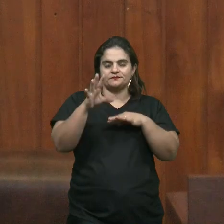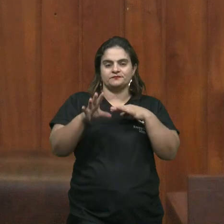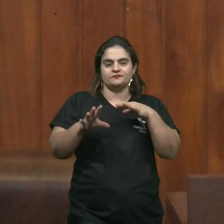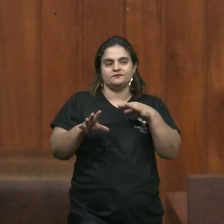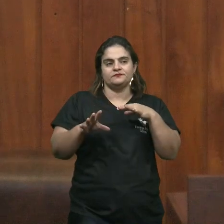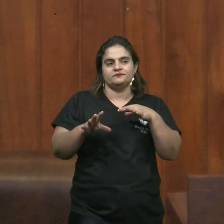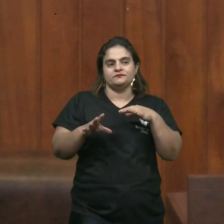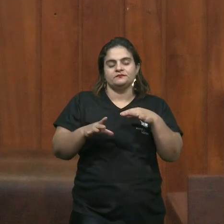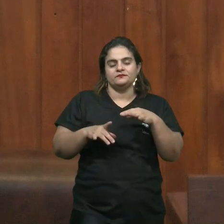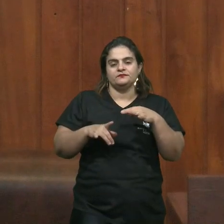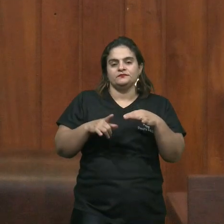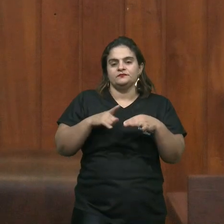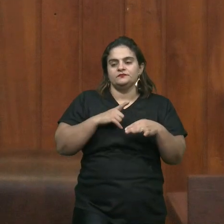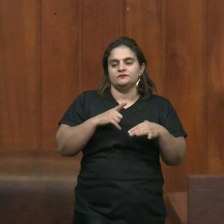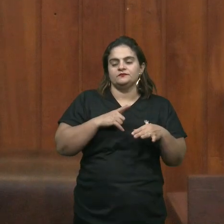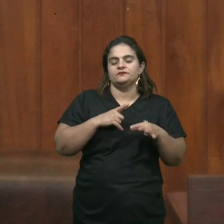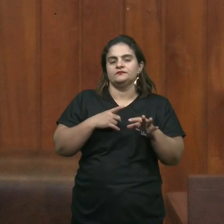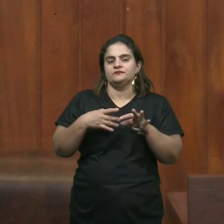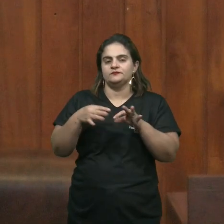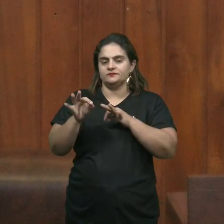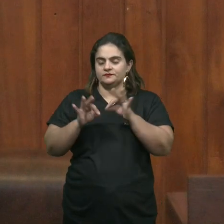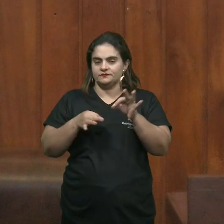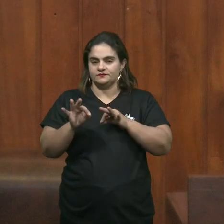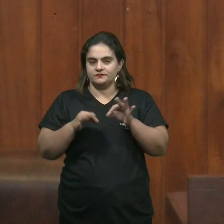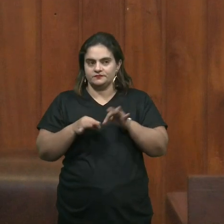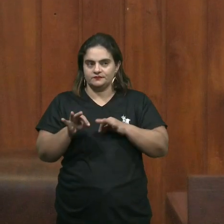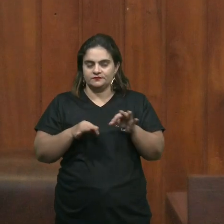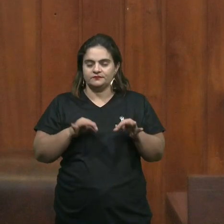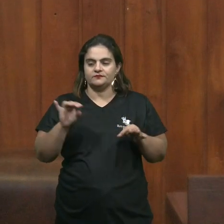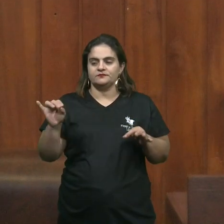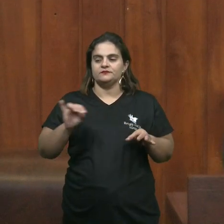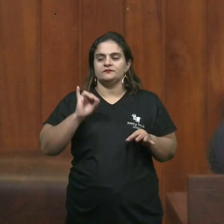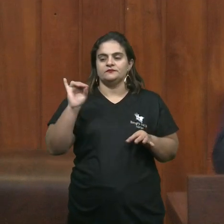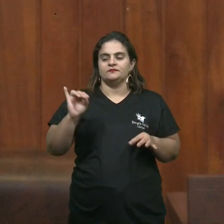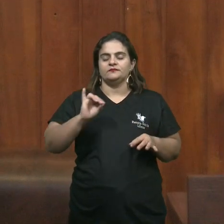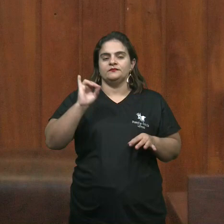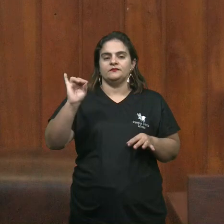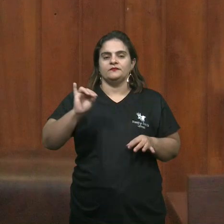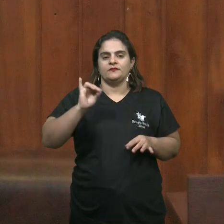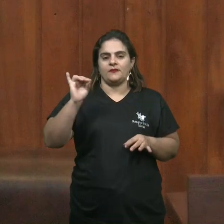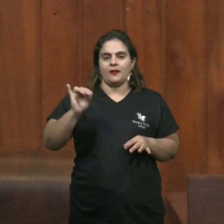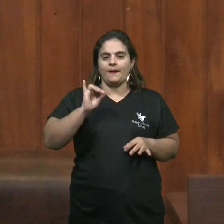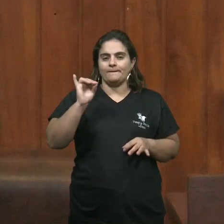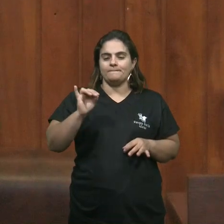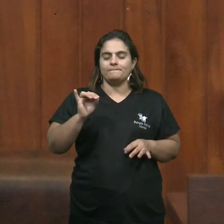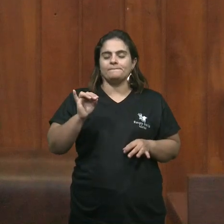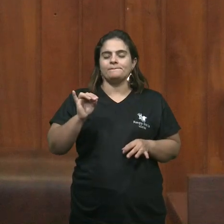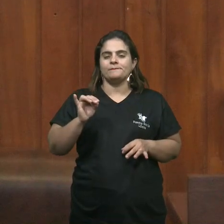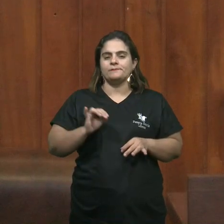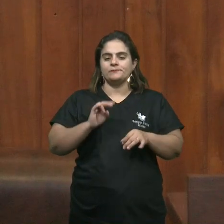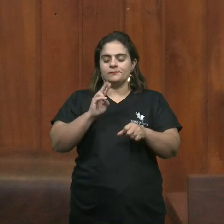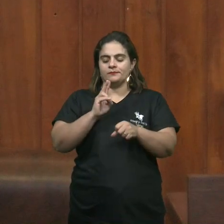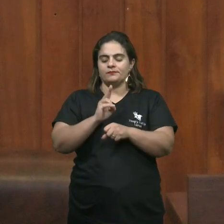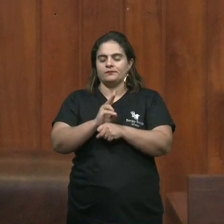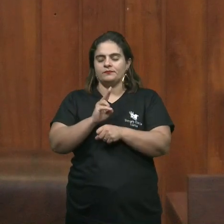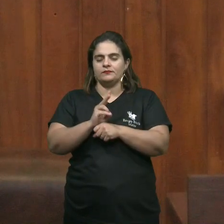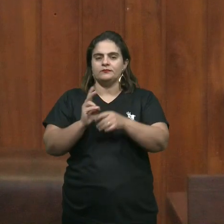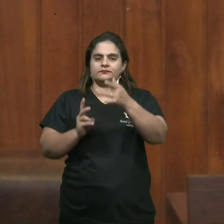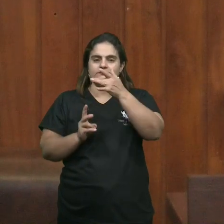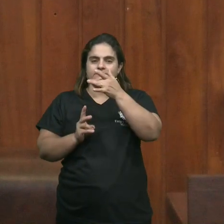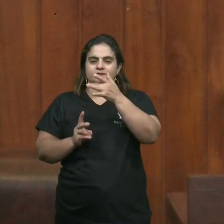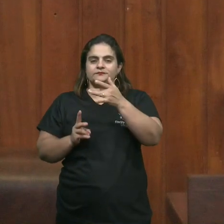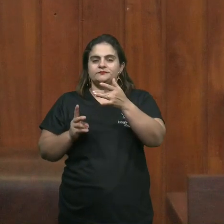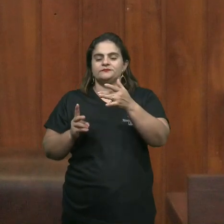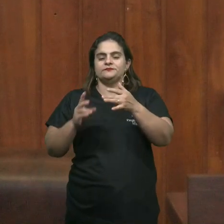era um projeto de muita importância, que ele atende de aquelas pessoas